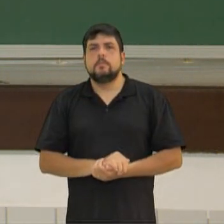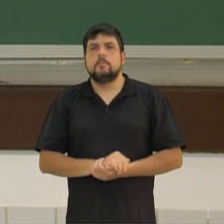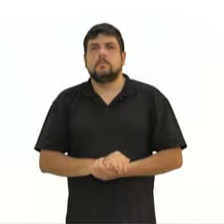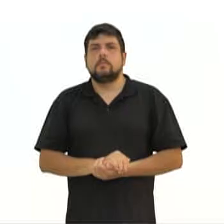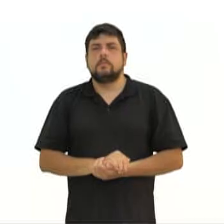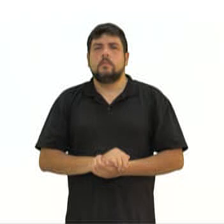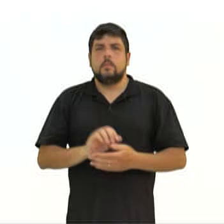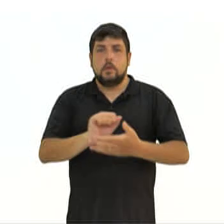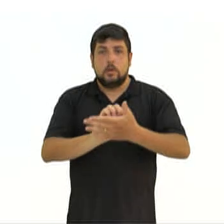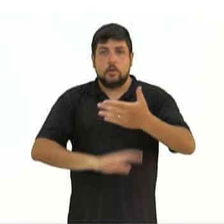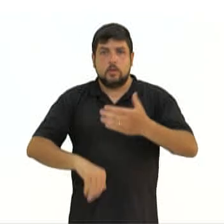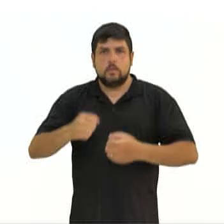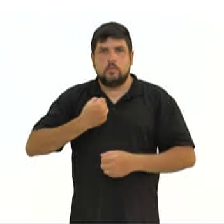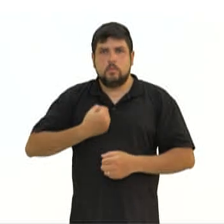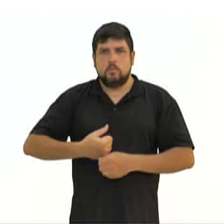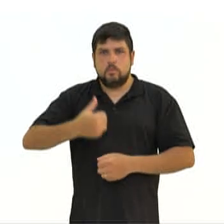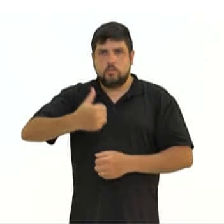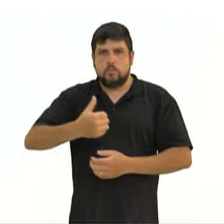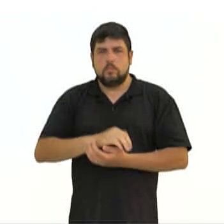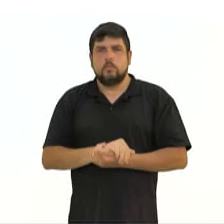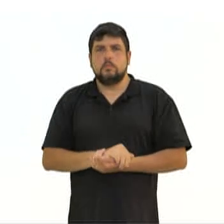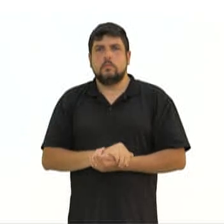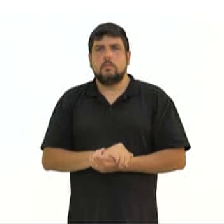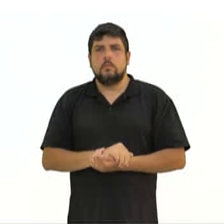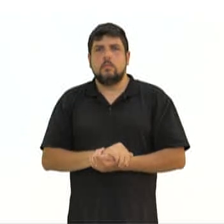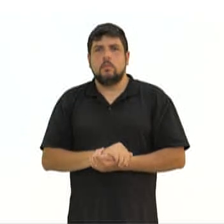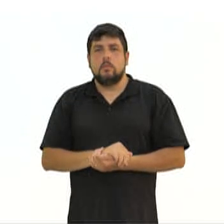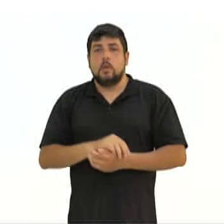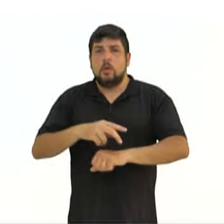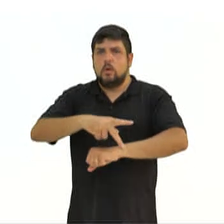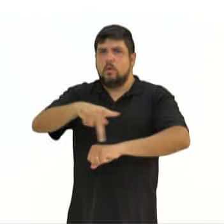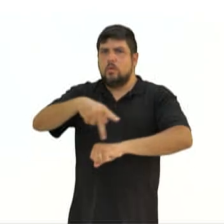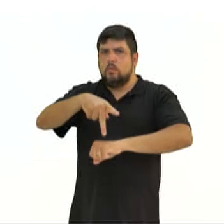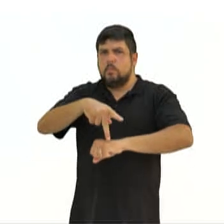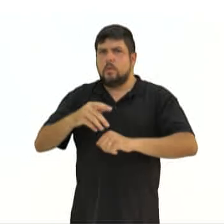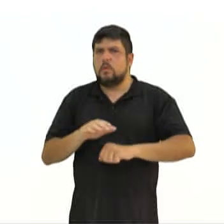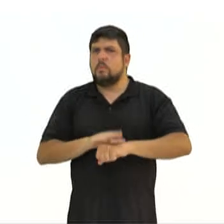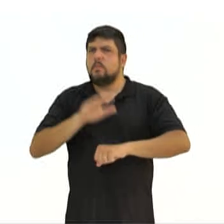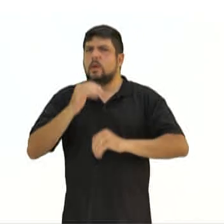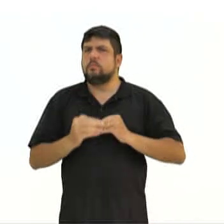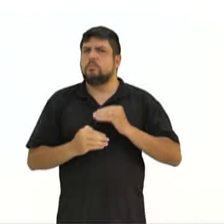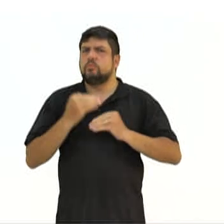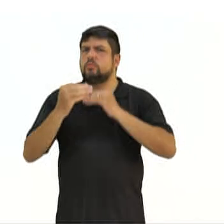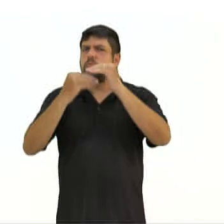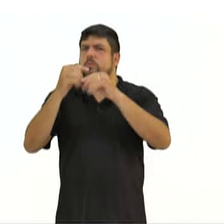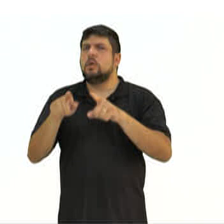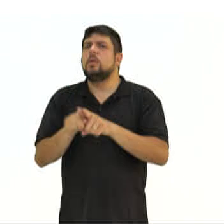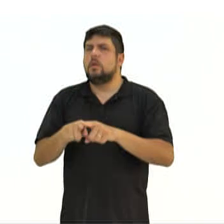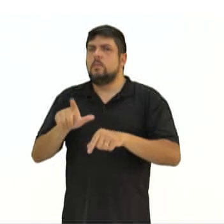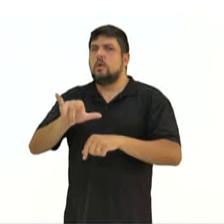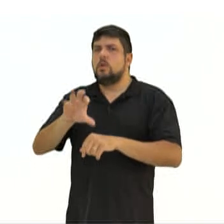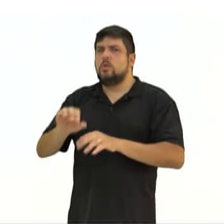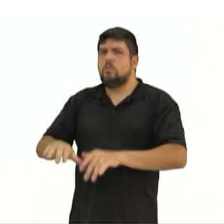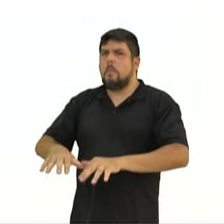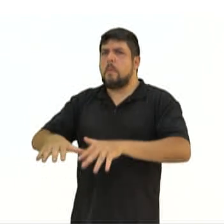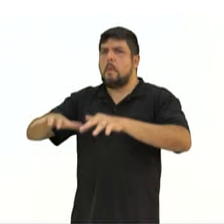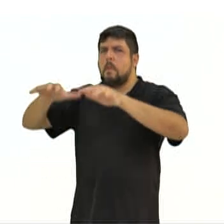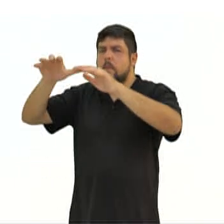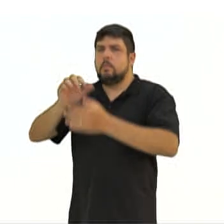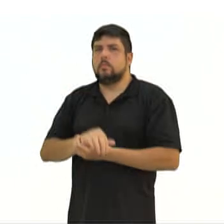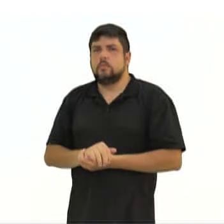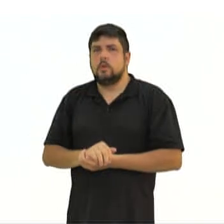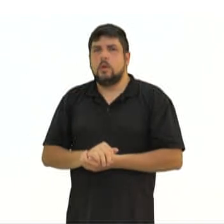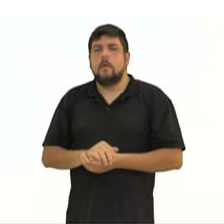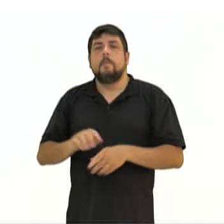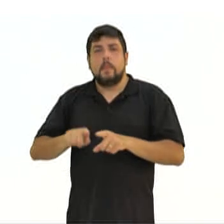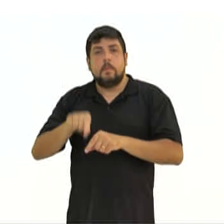lá, para a atividade 1. Quanto mais desenvolvida é uma nação, mais lixo cada um dos seus habitantes produz. Além de o processo